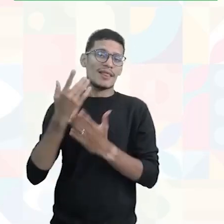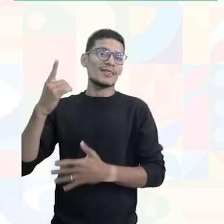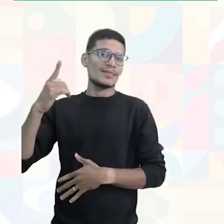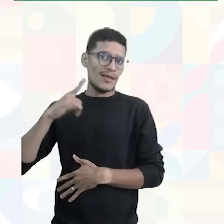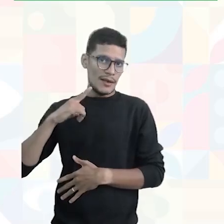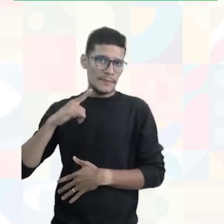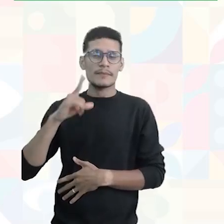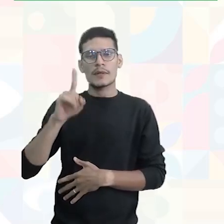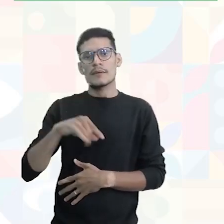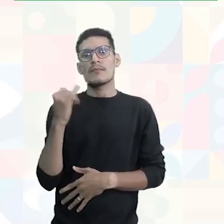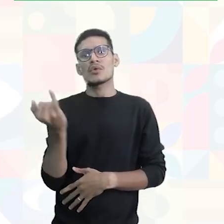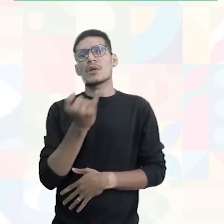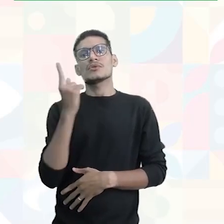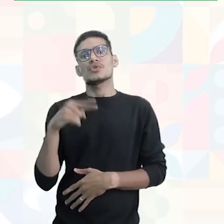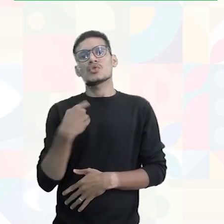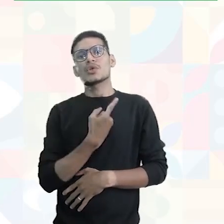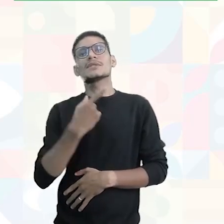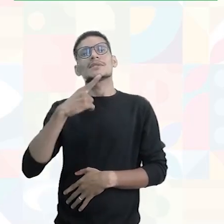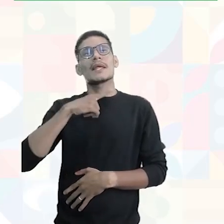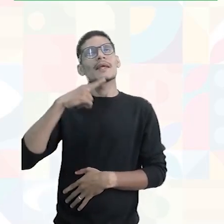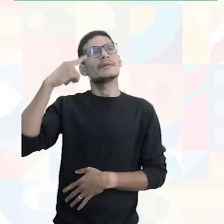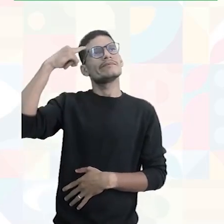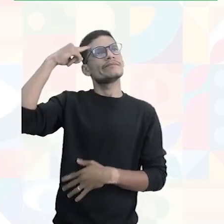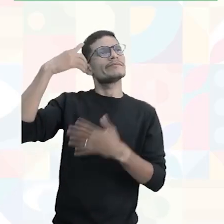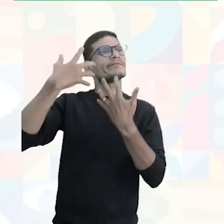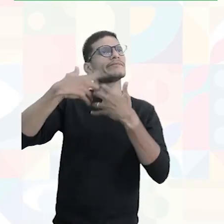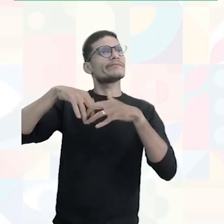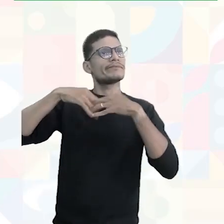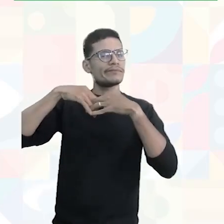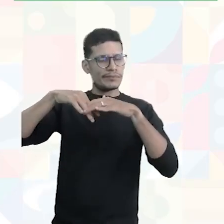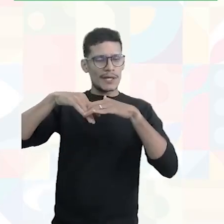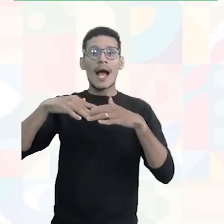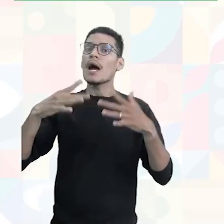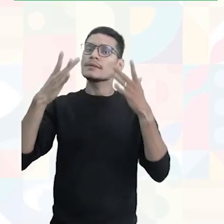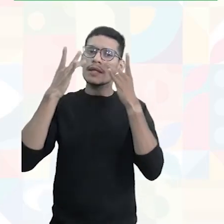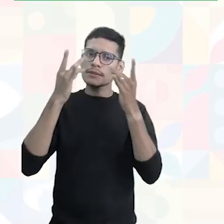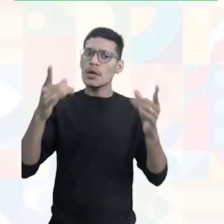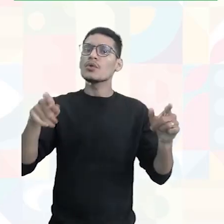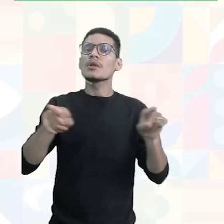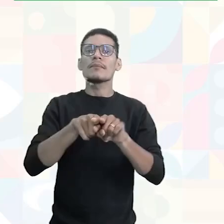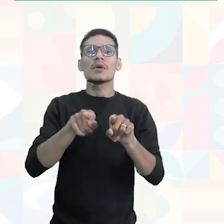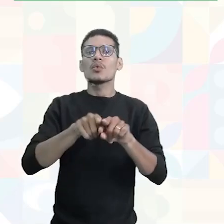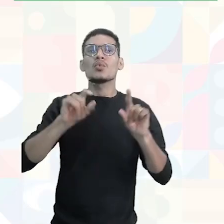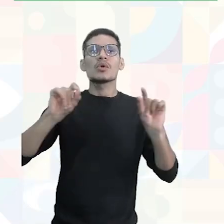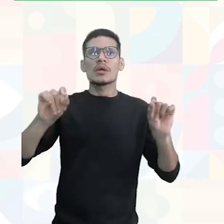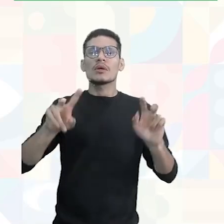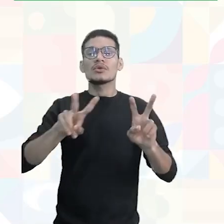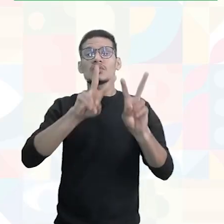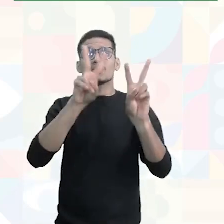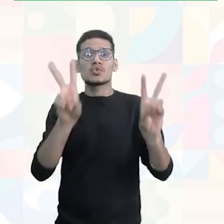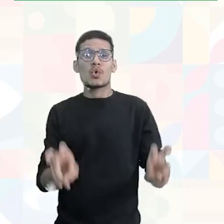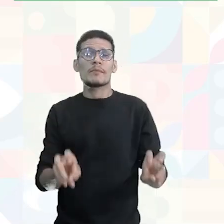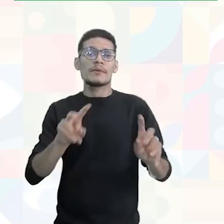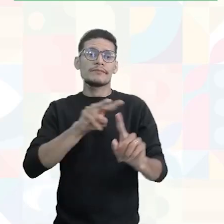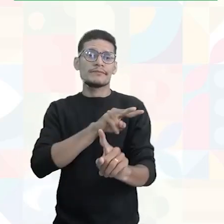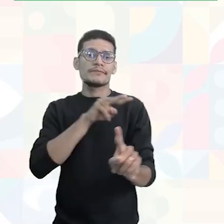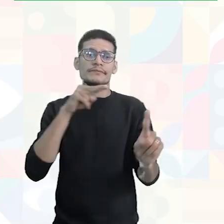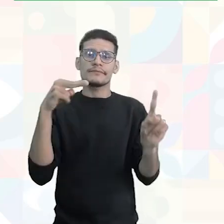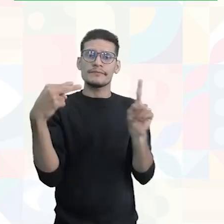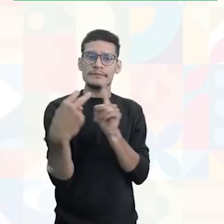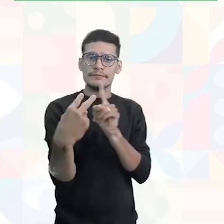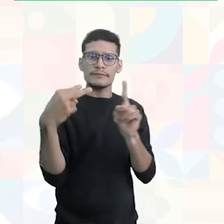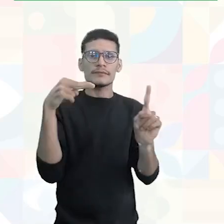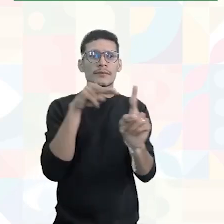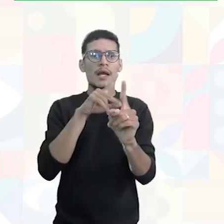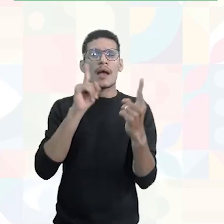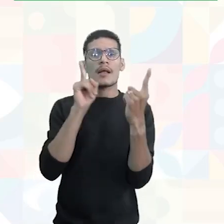E é muito importante que a gente tenha em mente isso. Eu chamo a atenção ainda de vocês para a questão da perspectiva